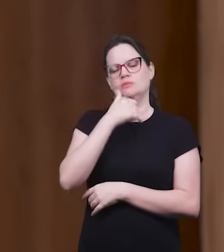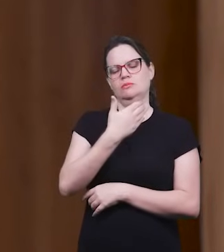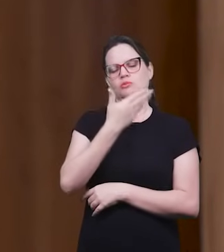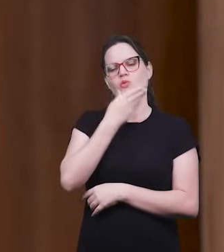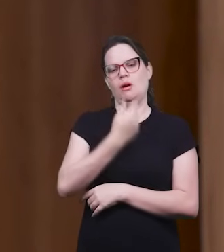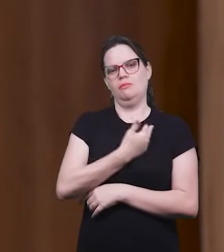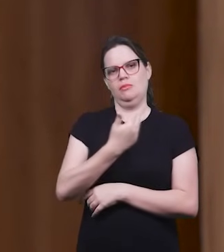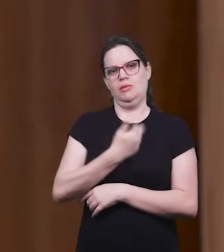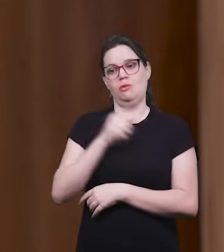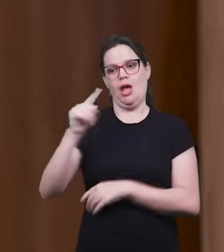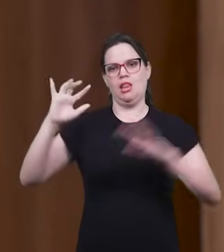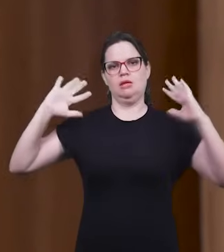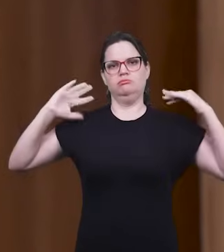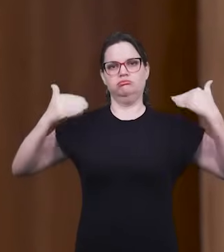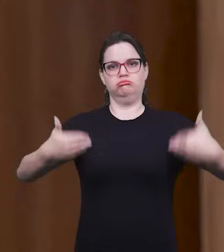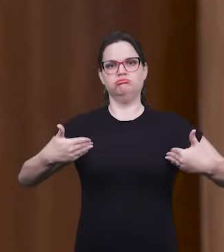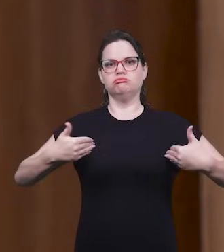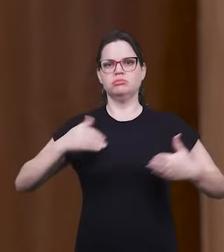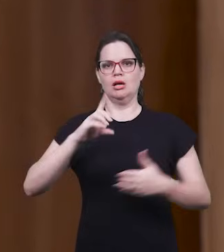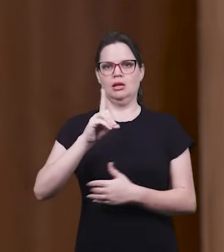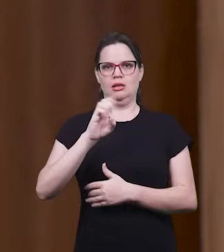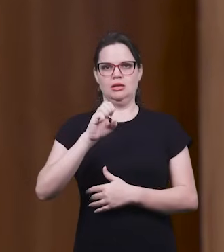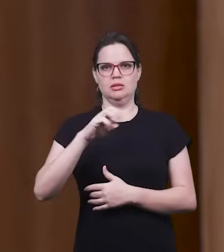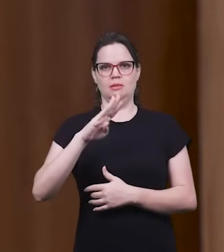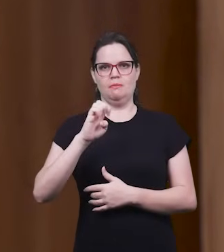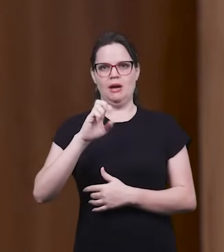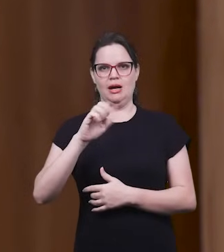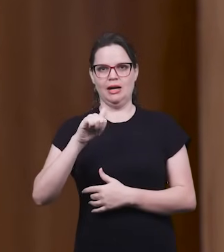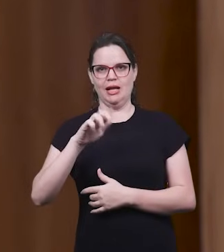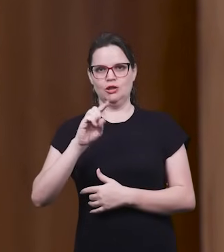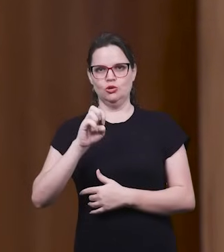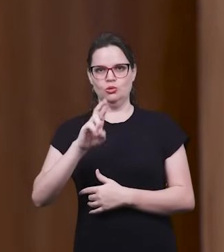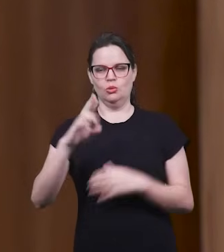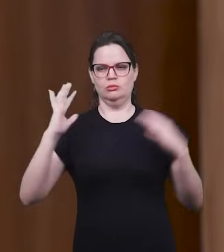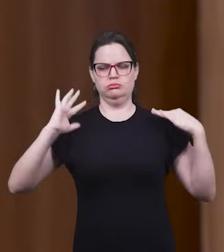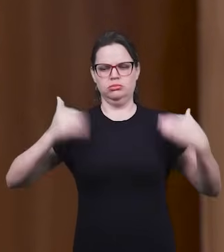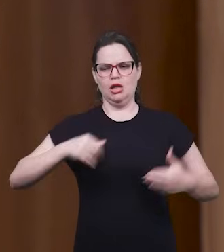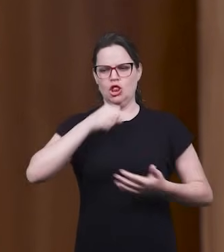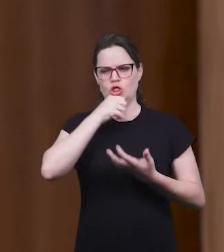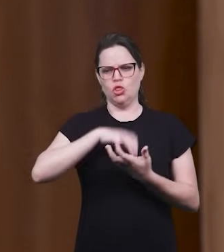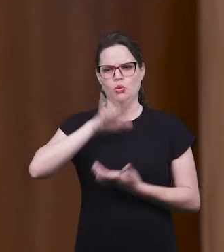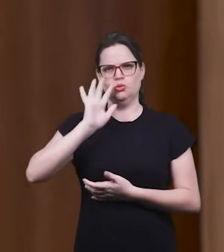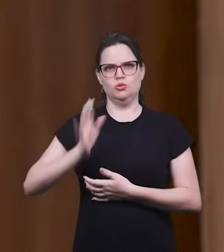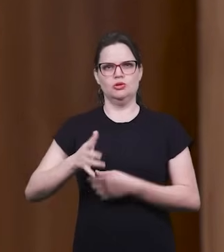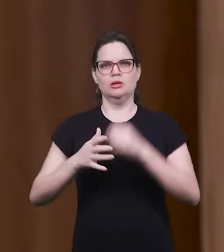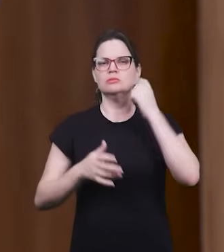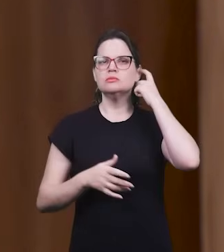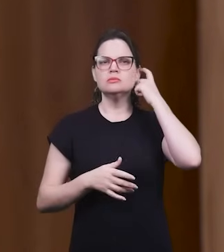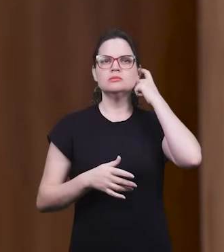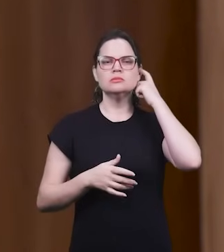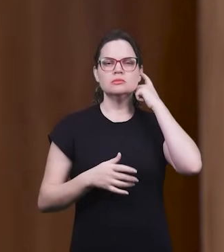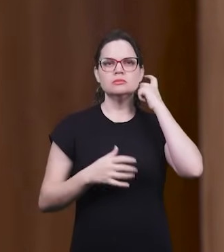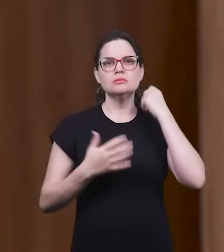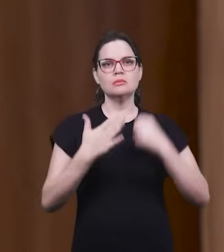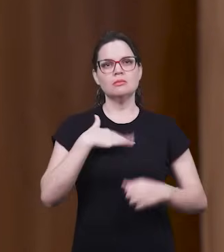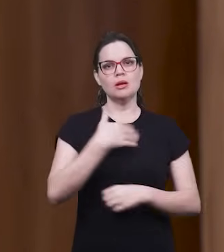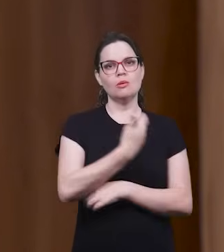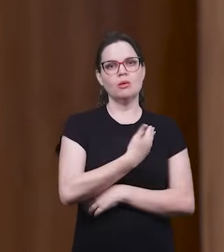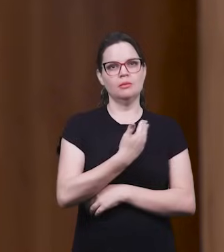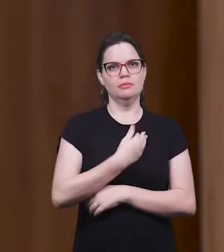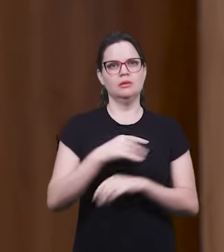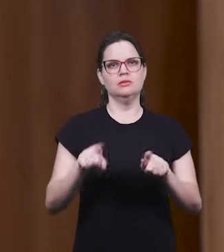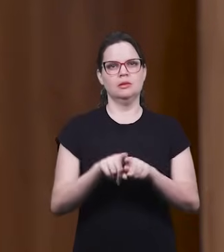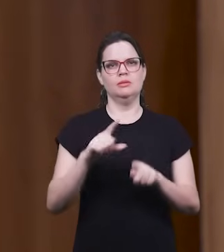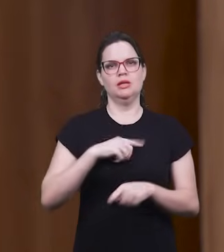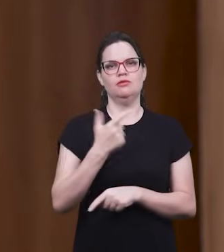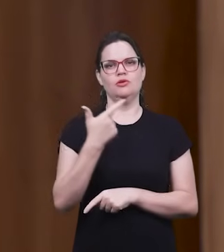quê? E era um grande amigo meu, já bastante idoso. Né? Outro aqui, tinha o seu